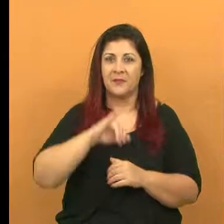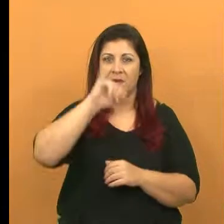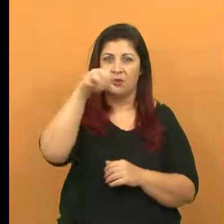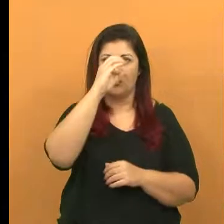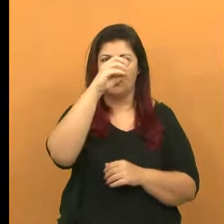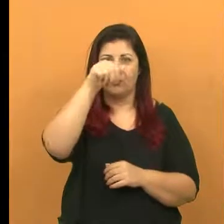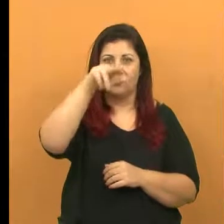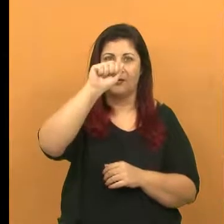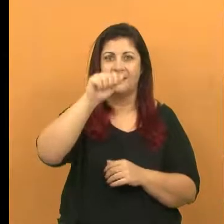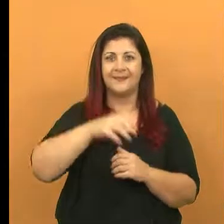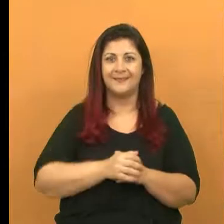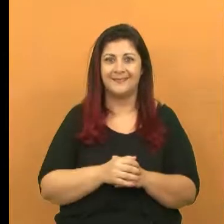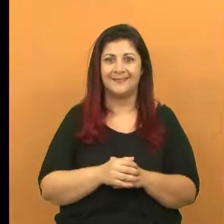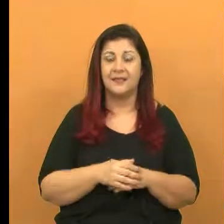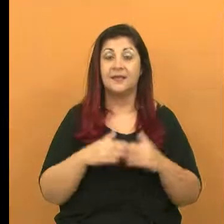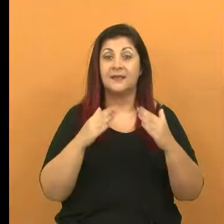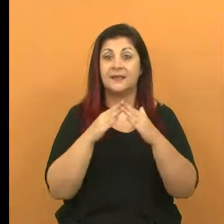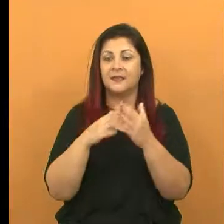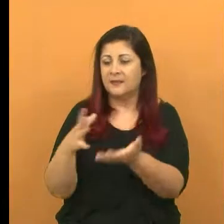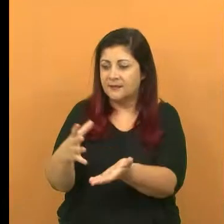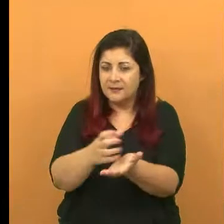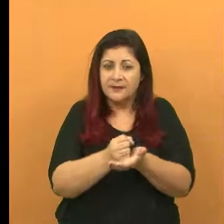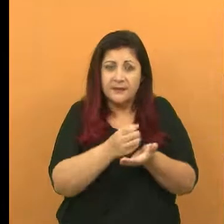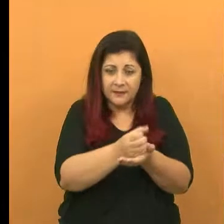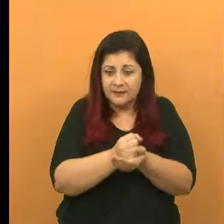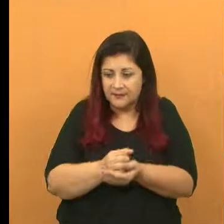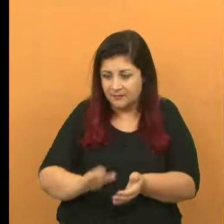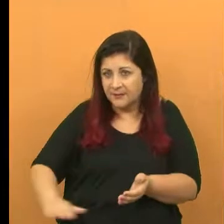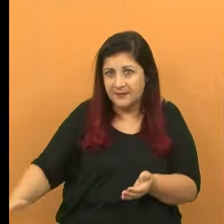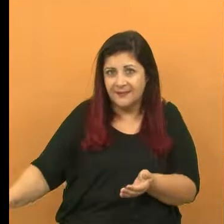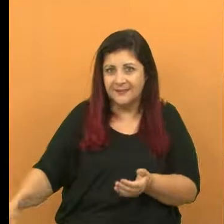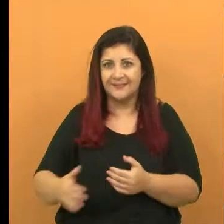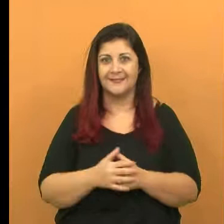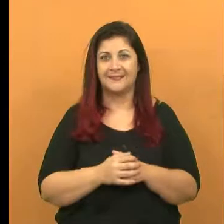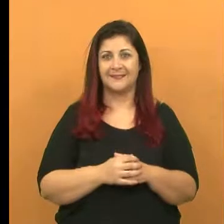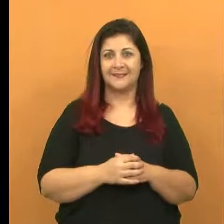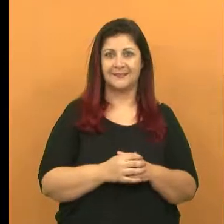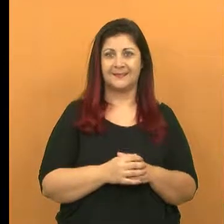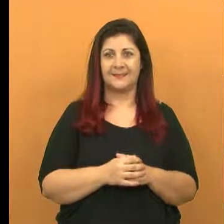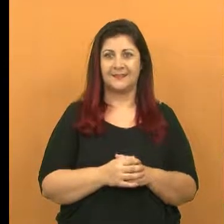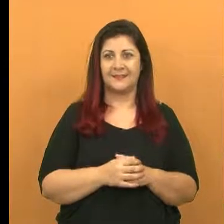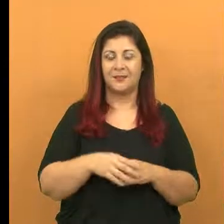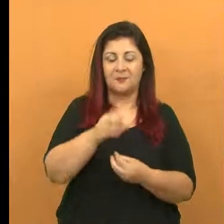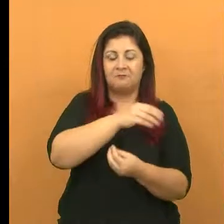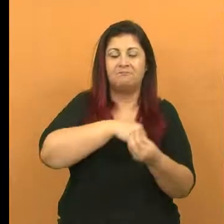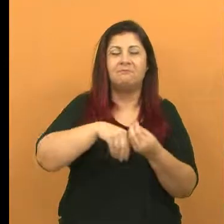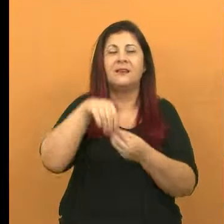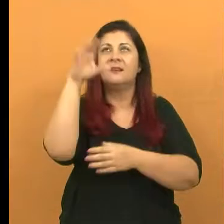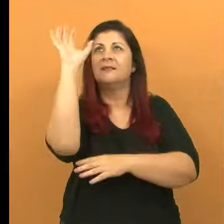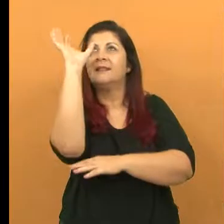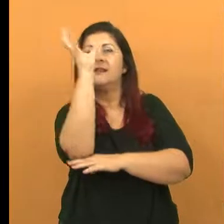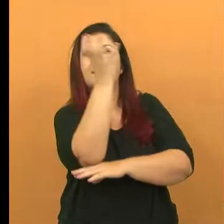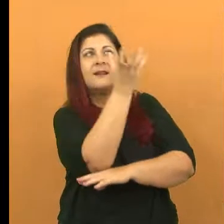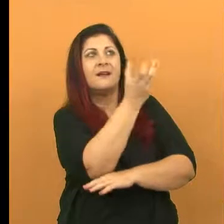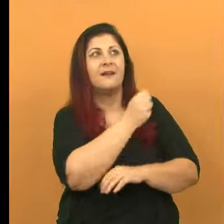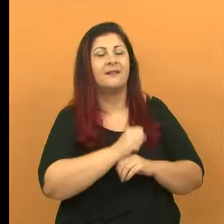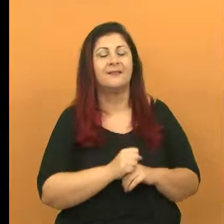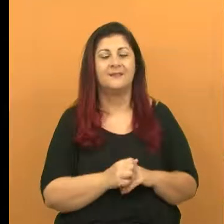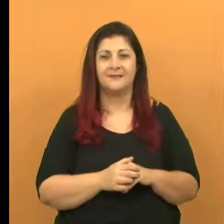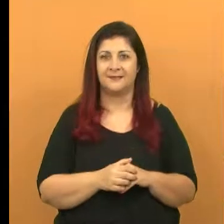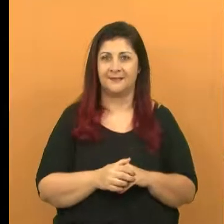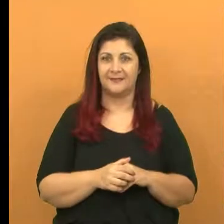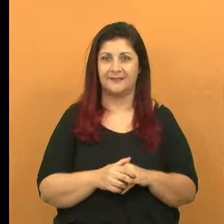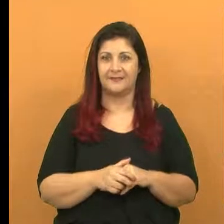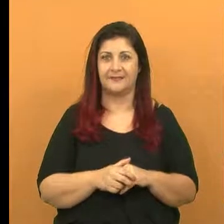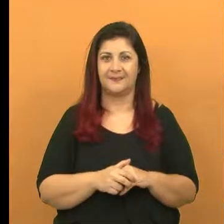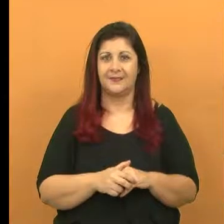no abrigo, na casa de acolhimento de criança do município, ali no meio da natureza, né? A gente já foi